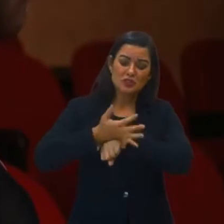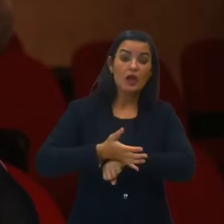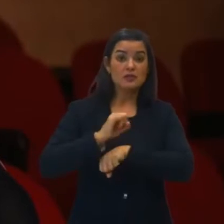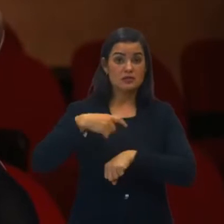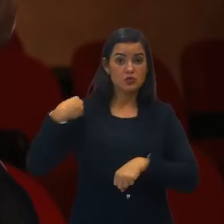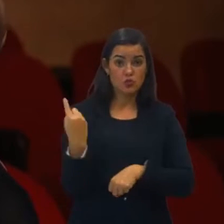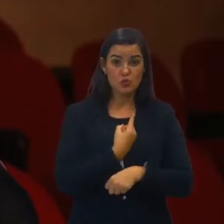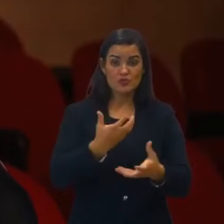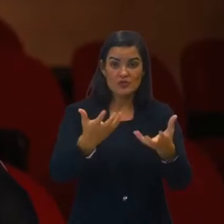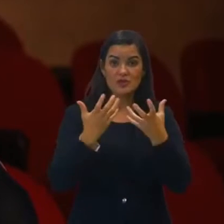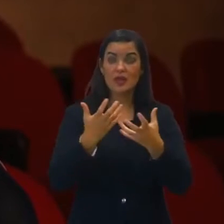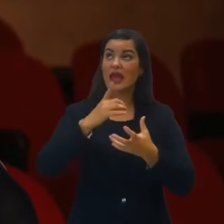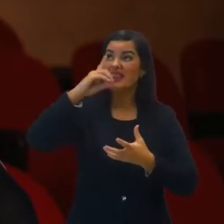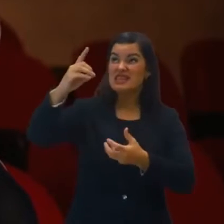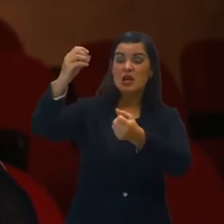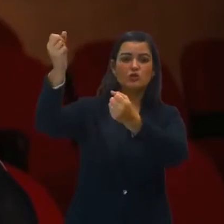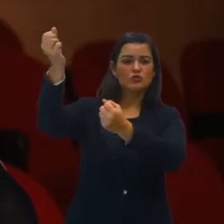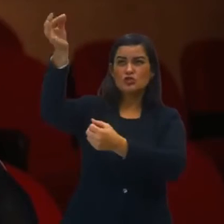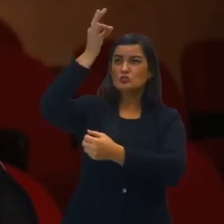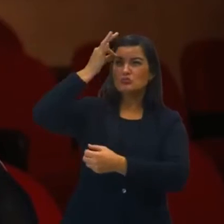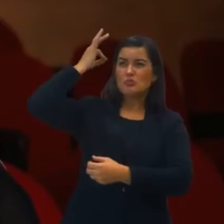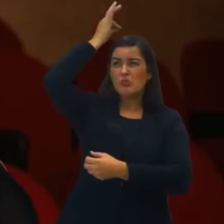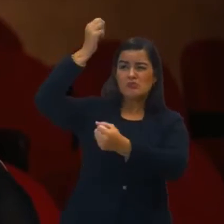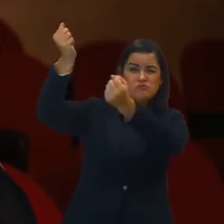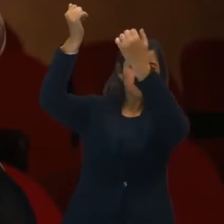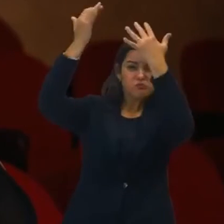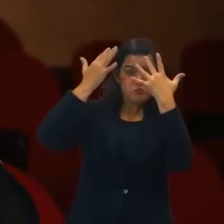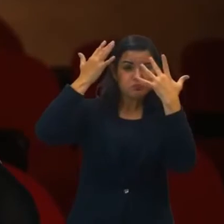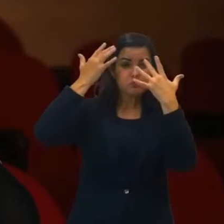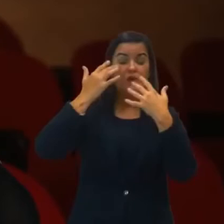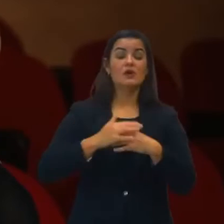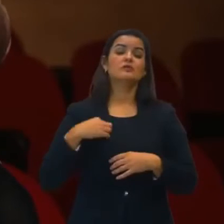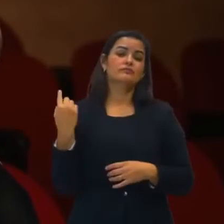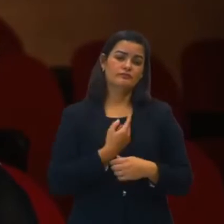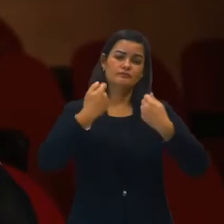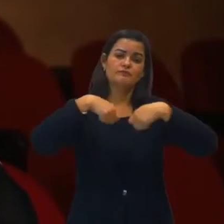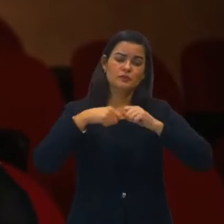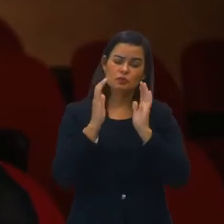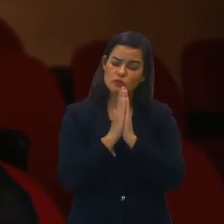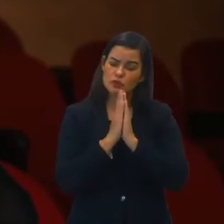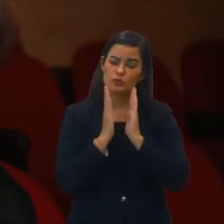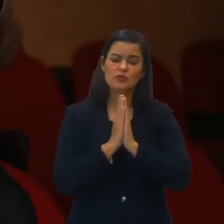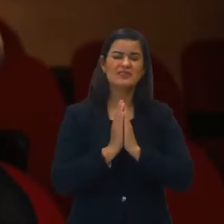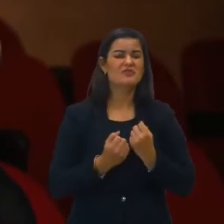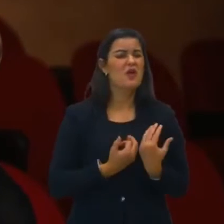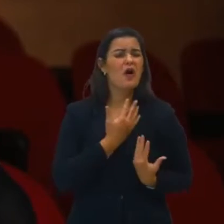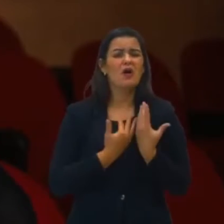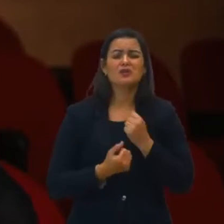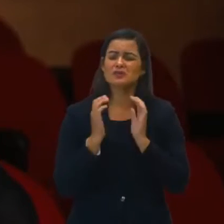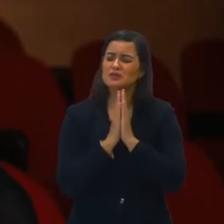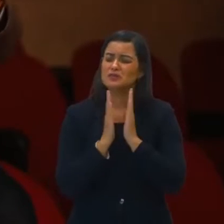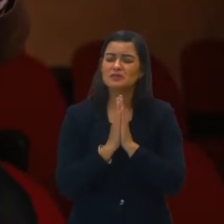poderoso derramamento do Espírito Santo, nós precisamos orar. Orar com fervor, orar